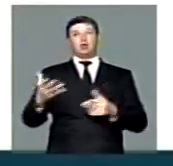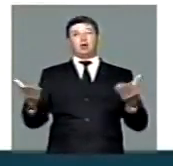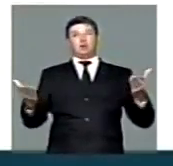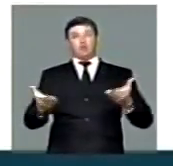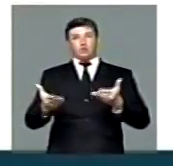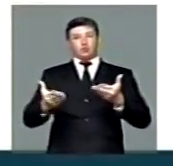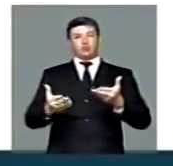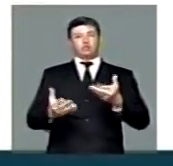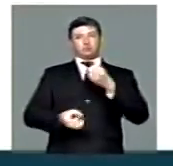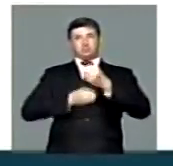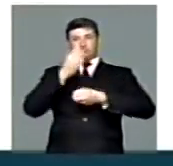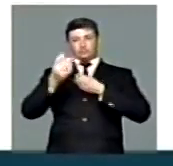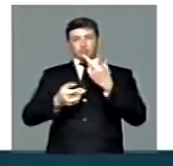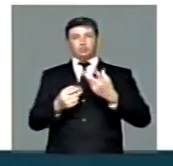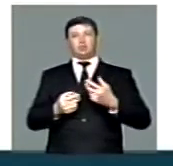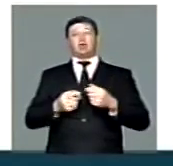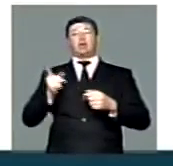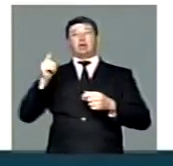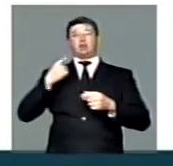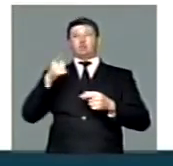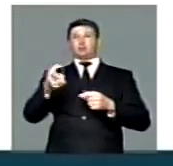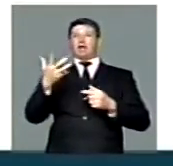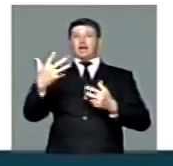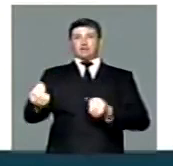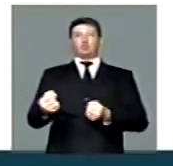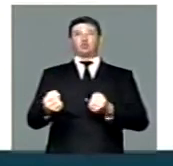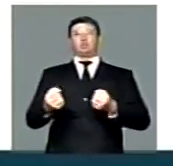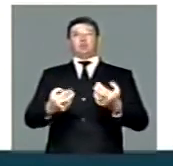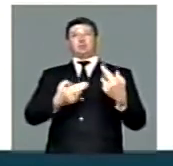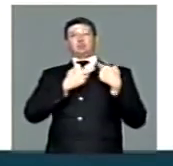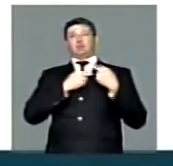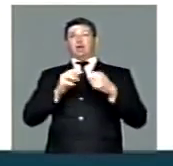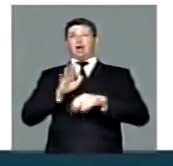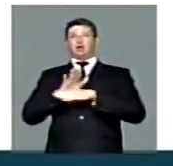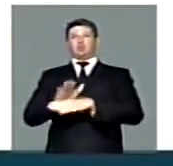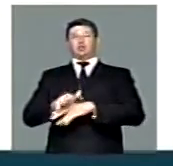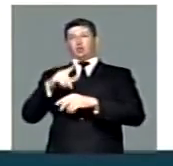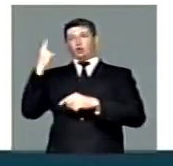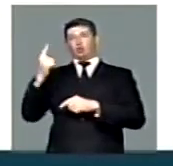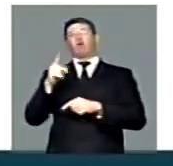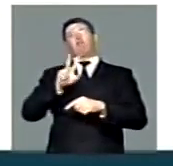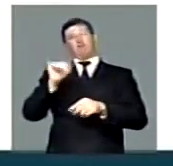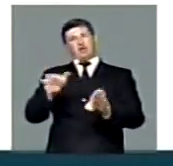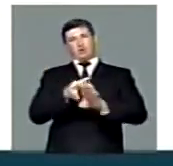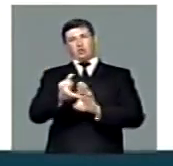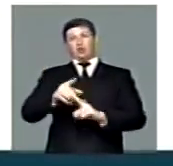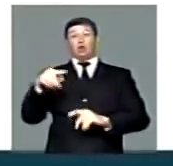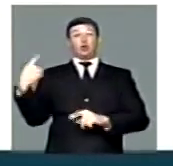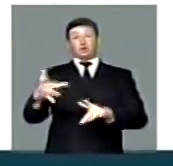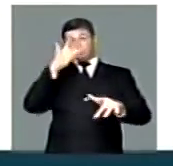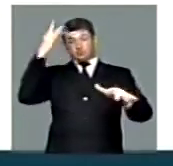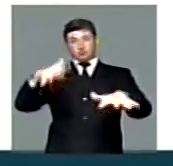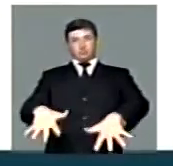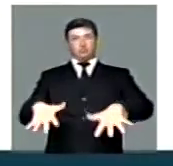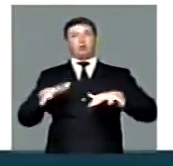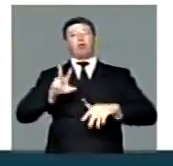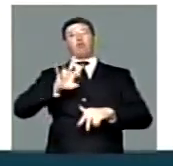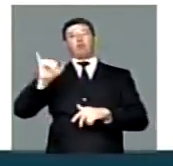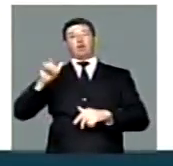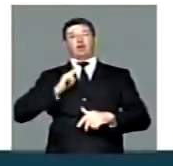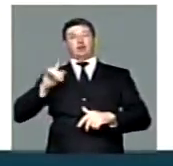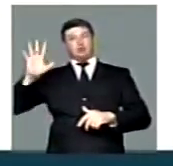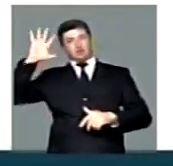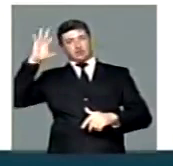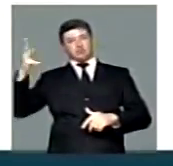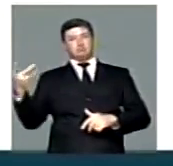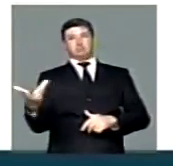essa patronagem decidida, ela vai sensibilizar o plenário e, quem sabe, levar a uma decisão